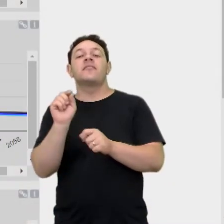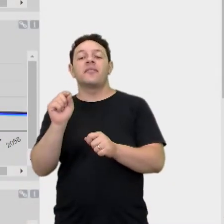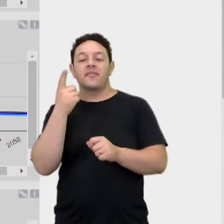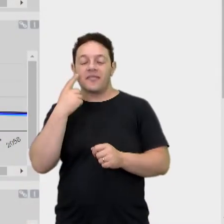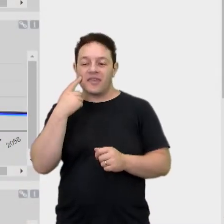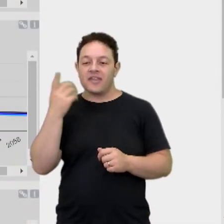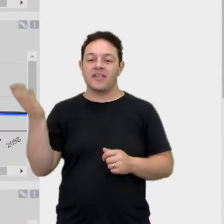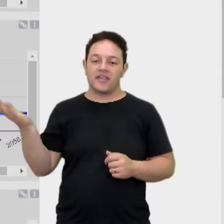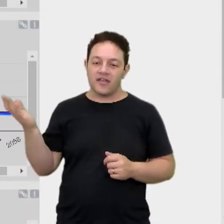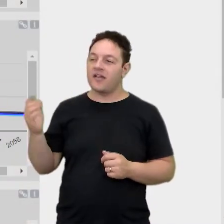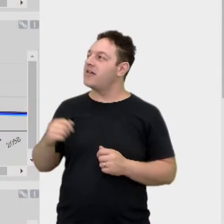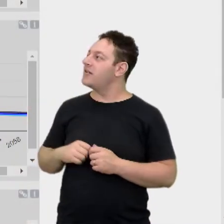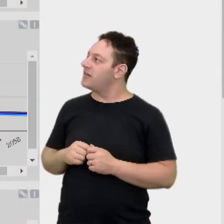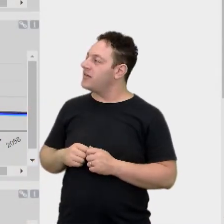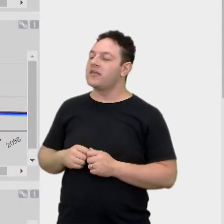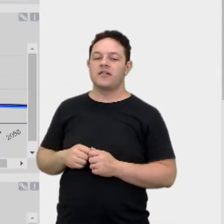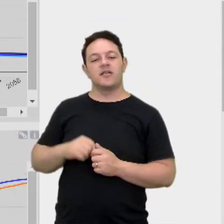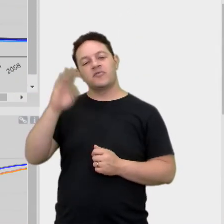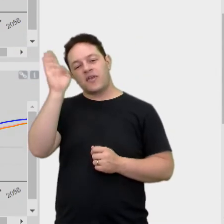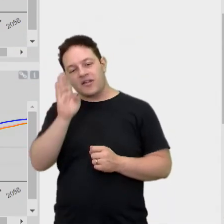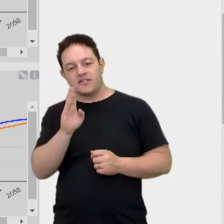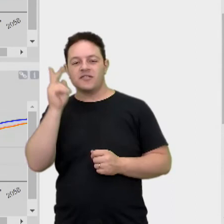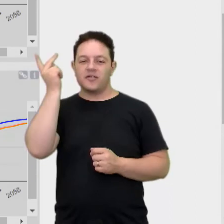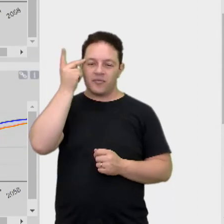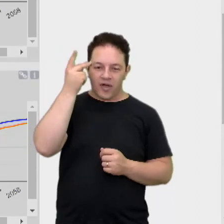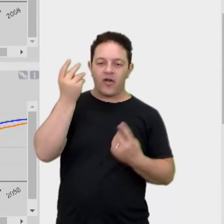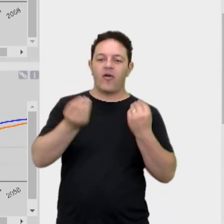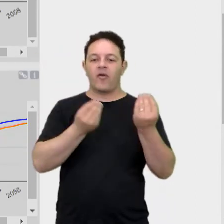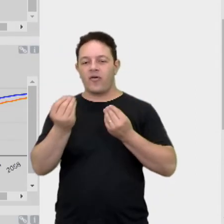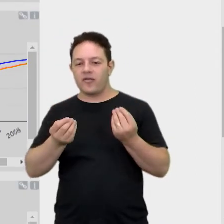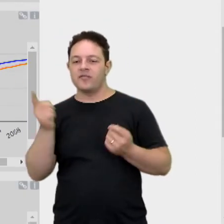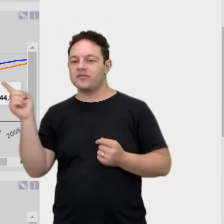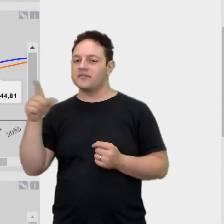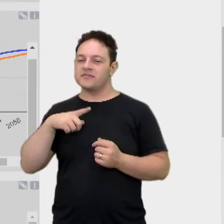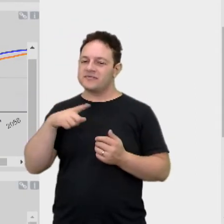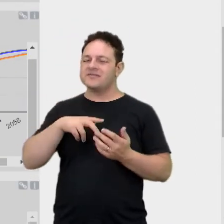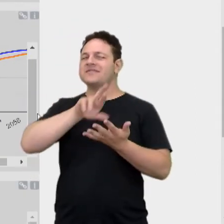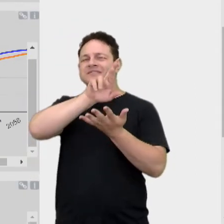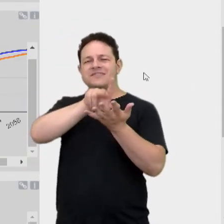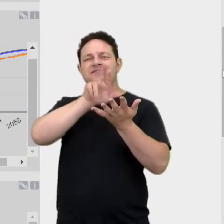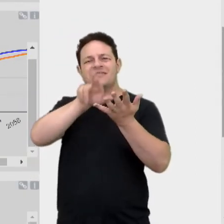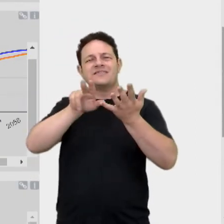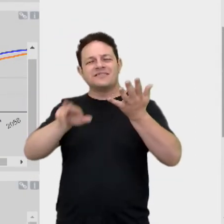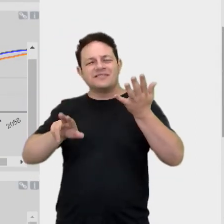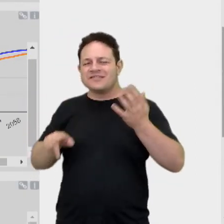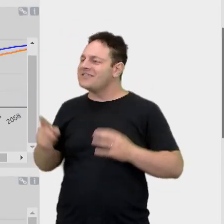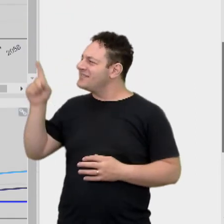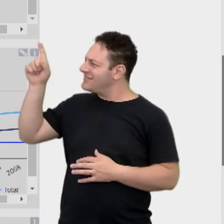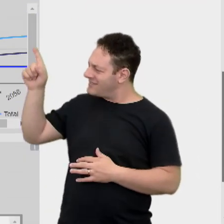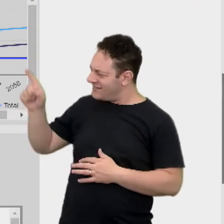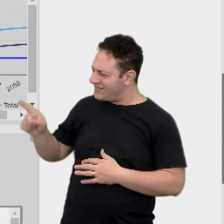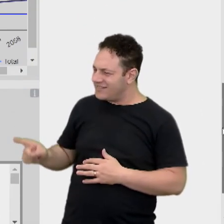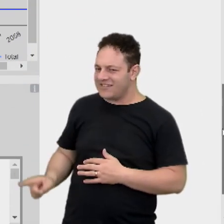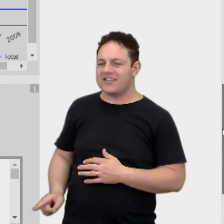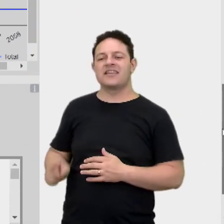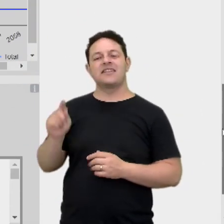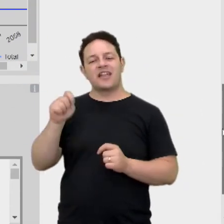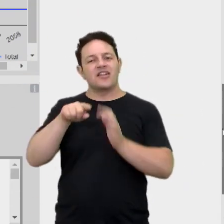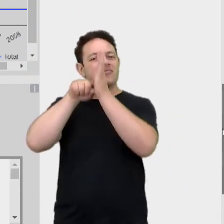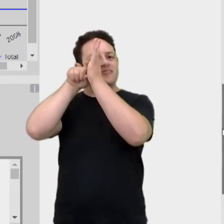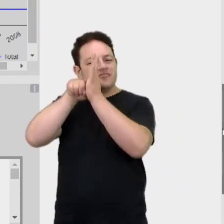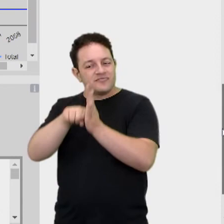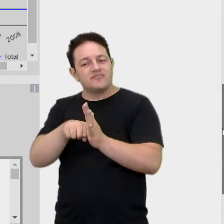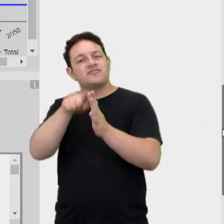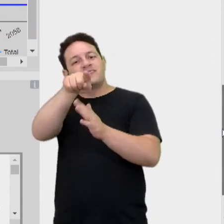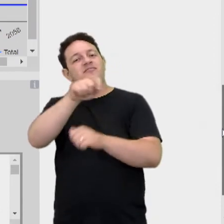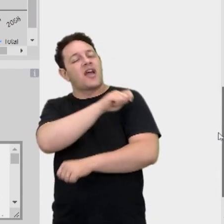nascer, tá lá na tela, tanto do Brasil e de São Paulo. Vejam que tem vários outros gráficos aí para se estar trabalhando aí com o